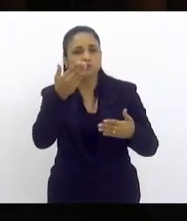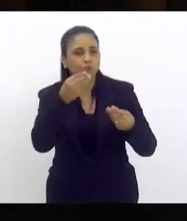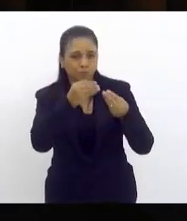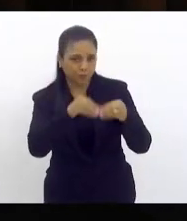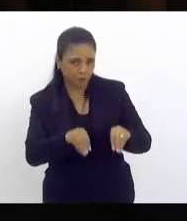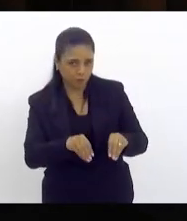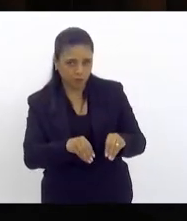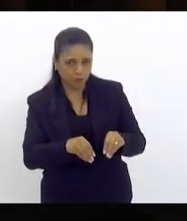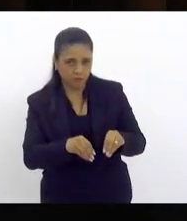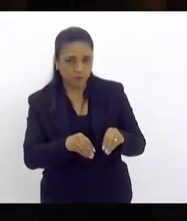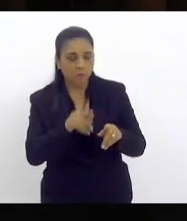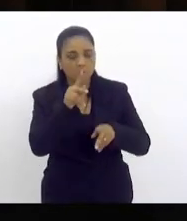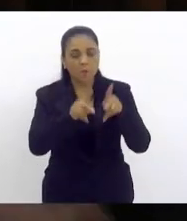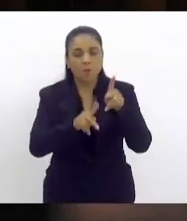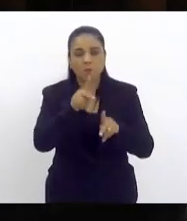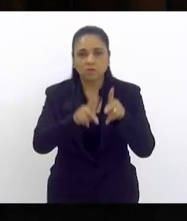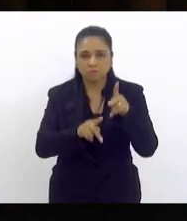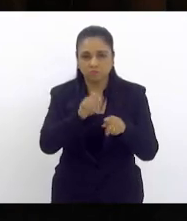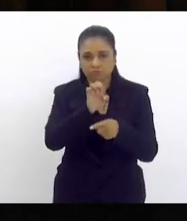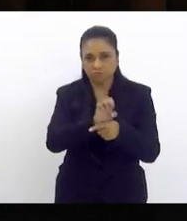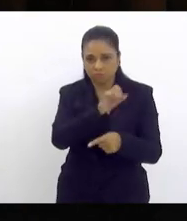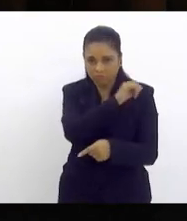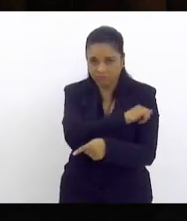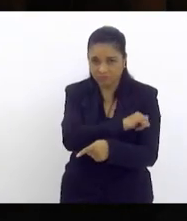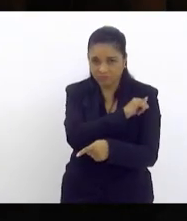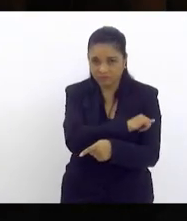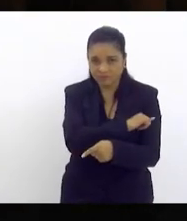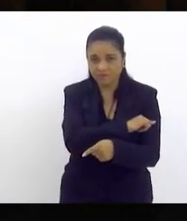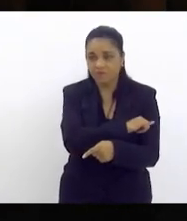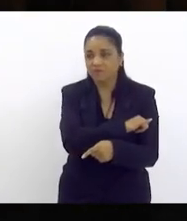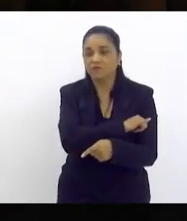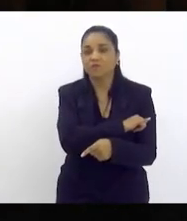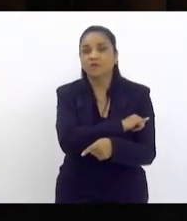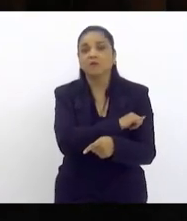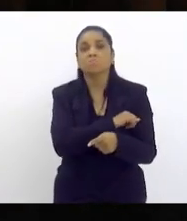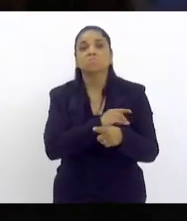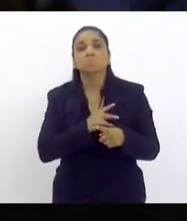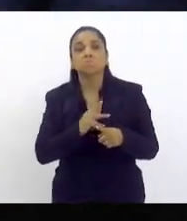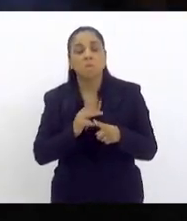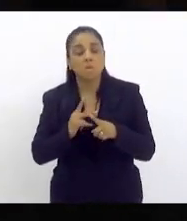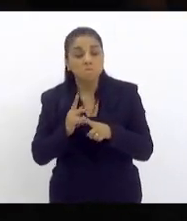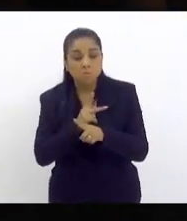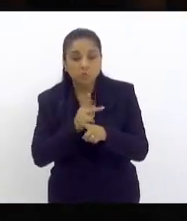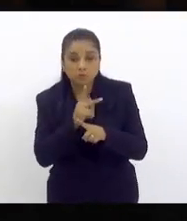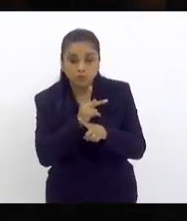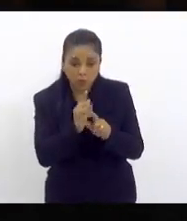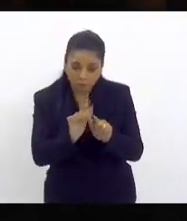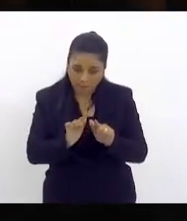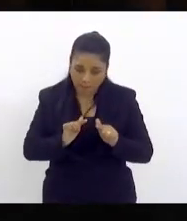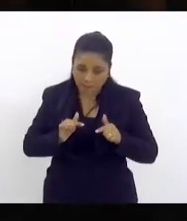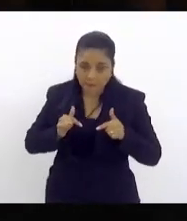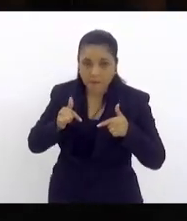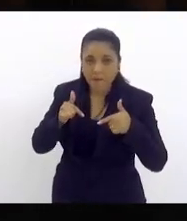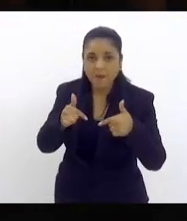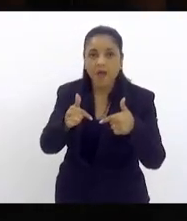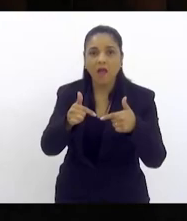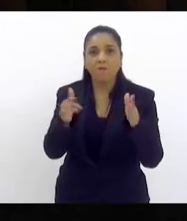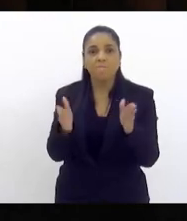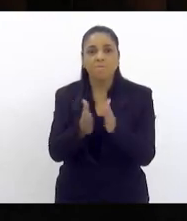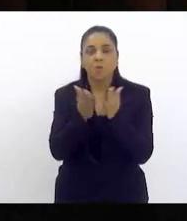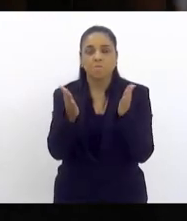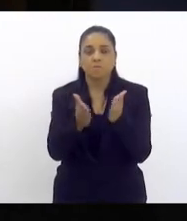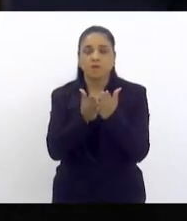prejuízo para a população do Estado do Rio de Janeiro, inclusive buscando enfrentar a extrema pobreza,